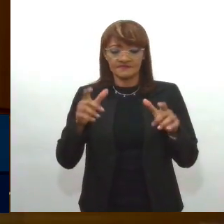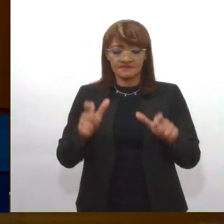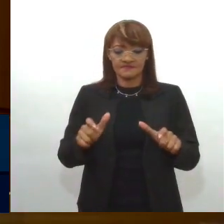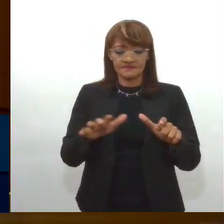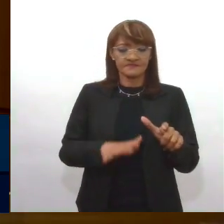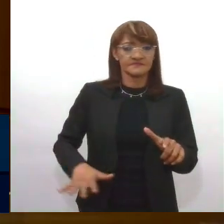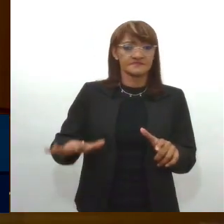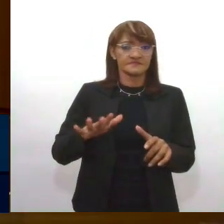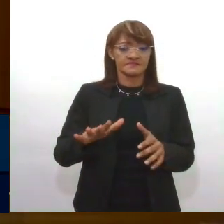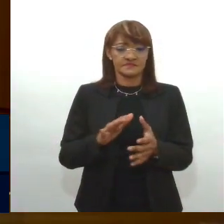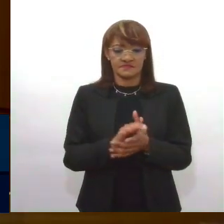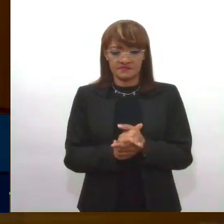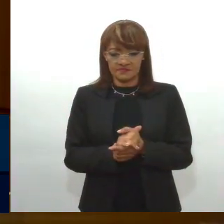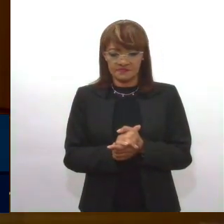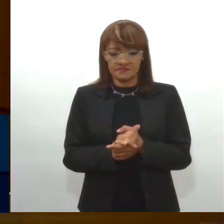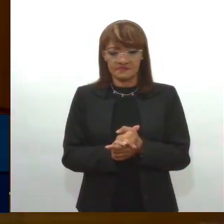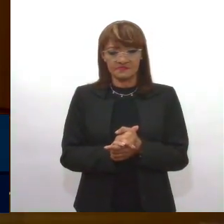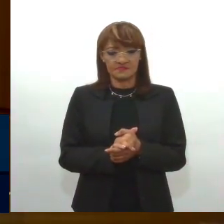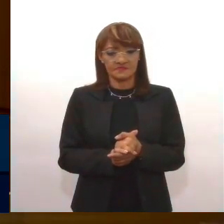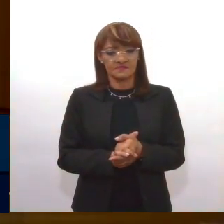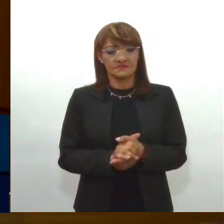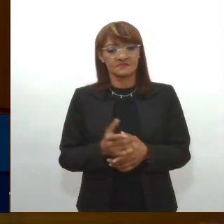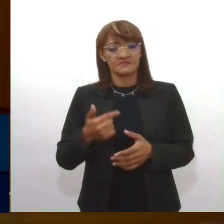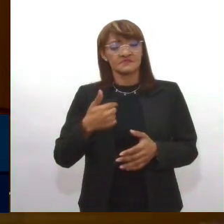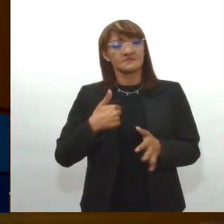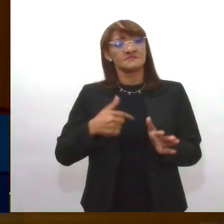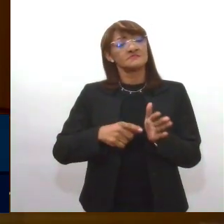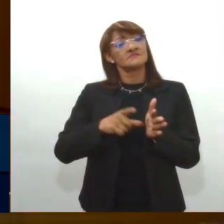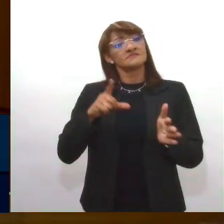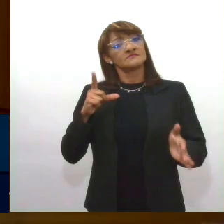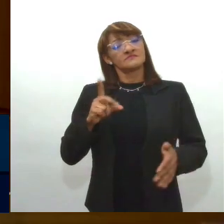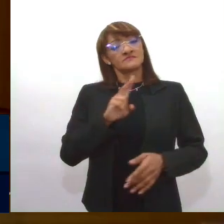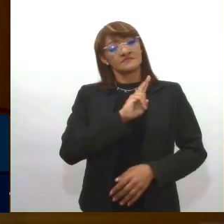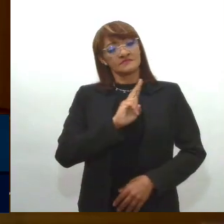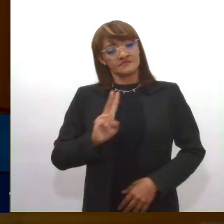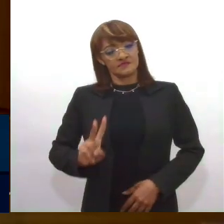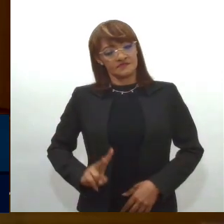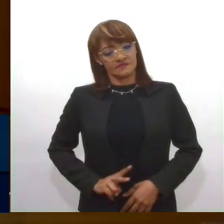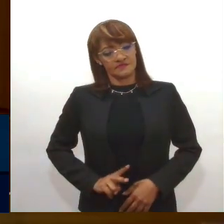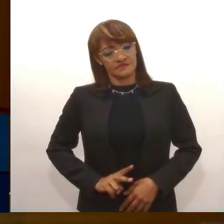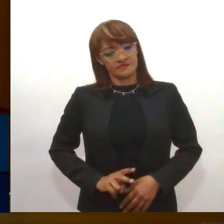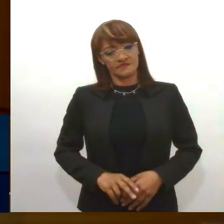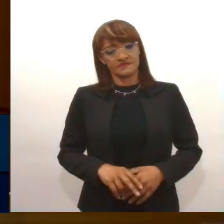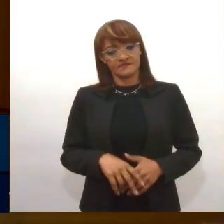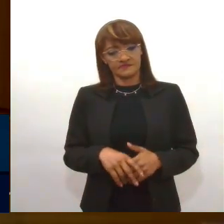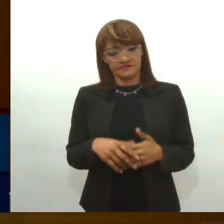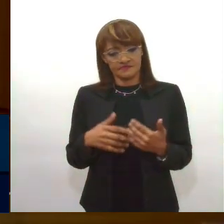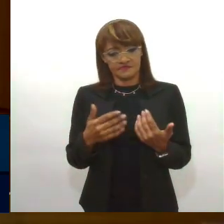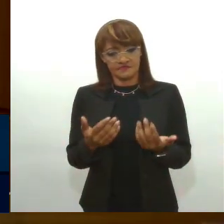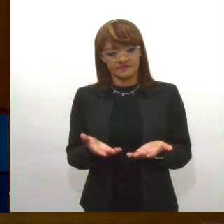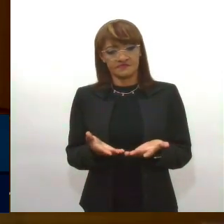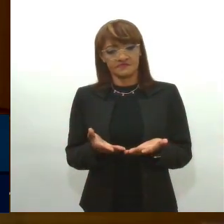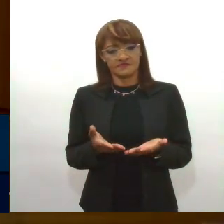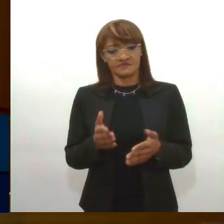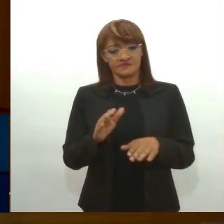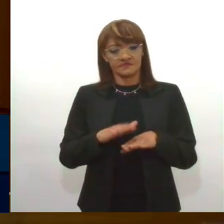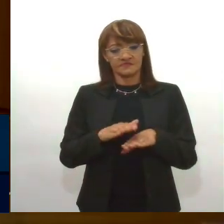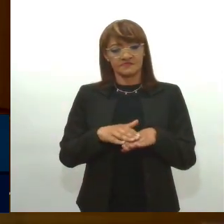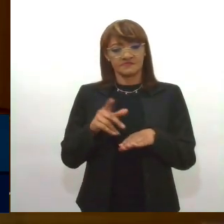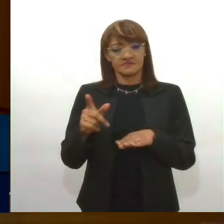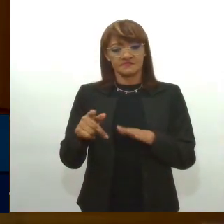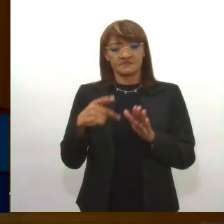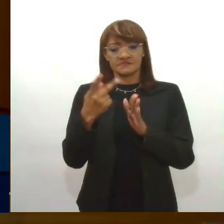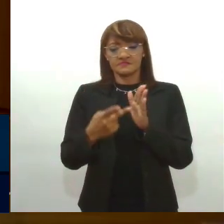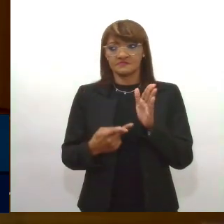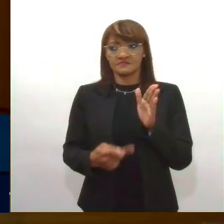eu estava vereadora que foi eh enviado pra câmara um projeto a toque de caixa